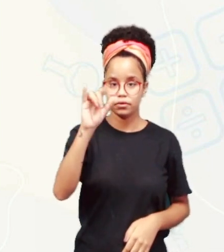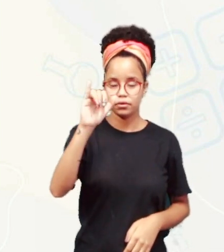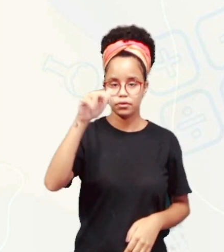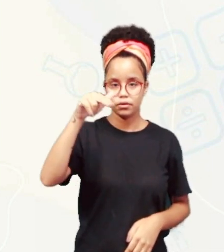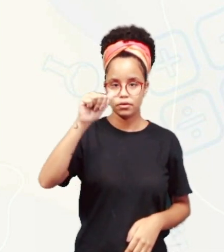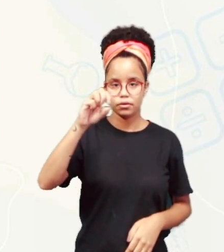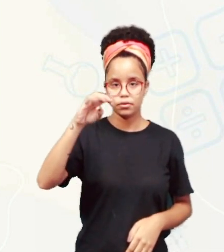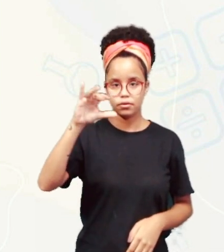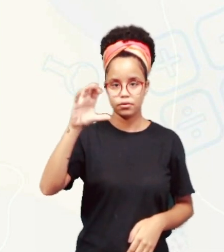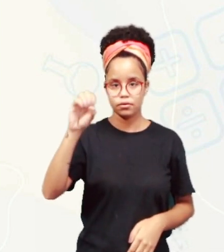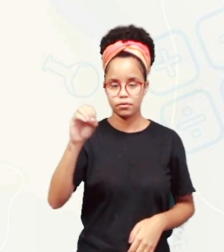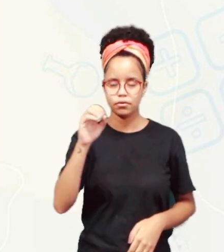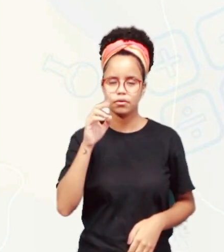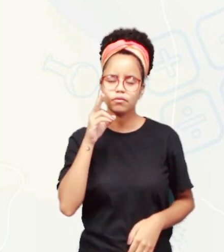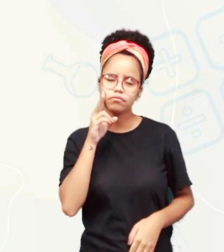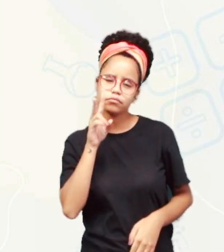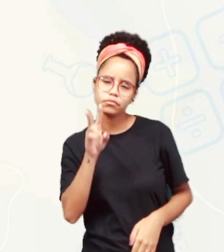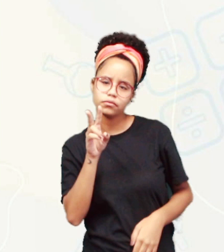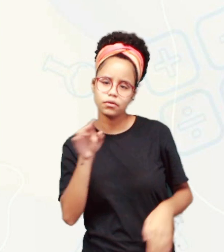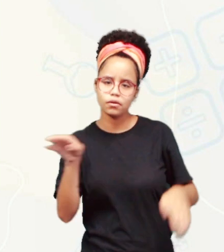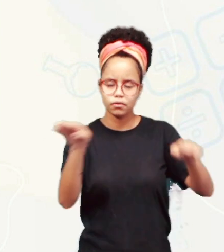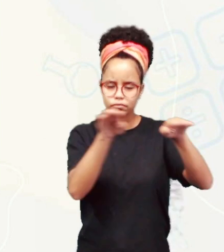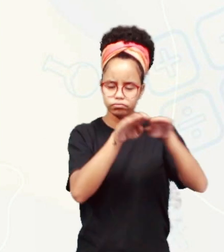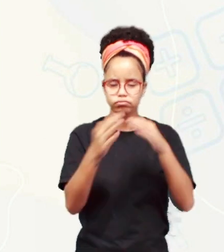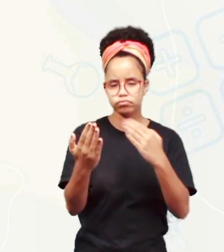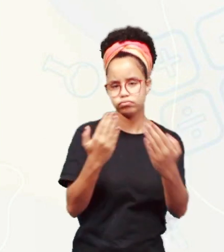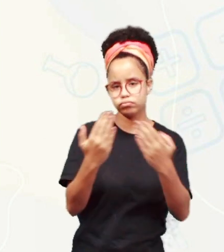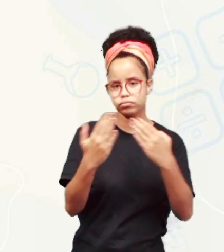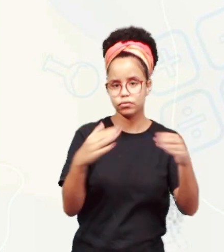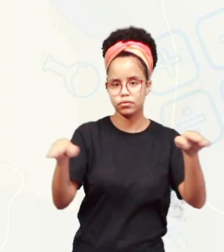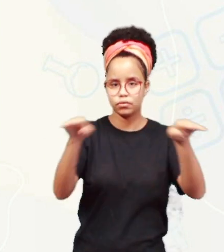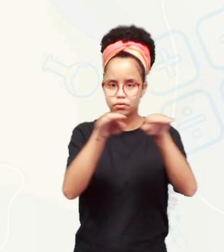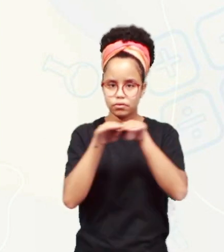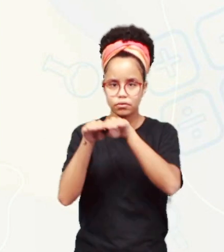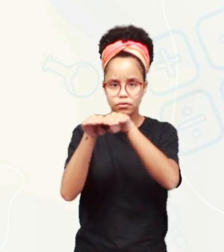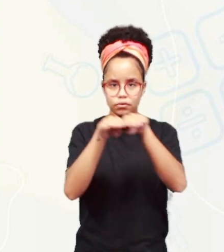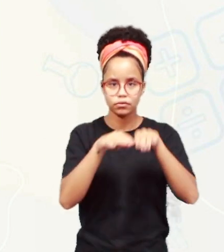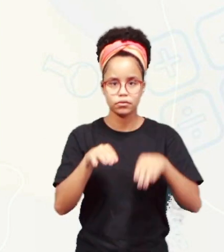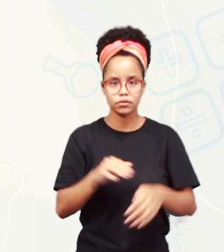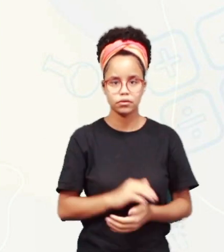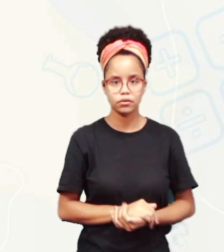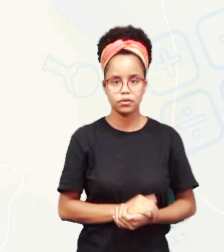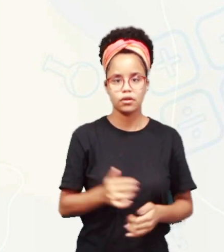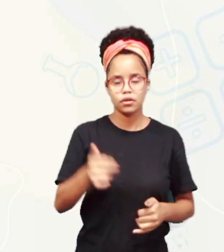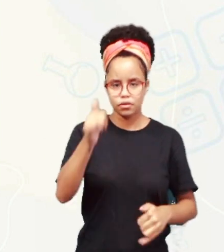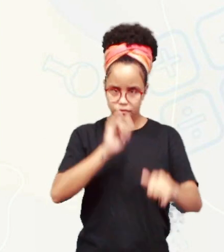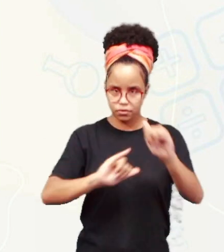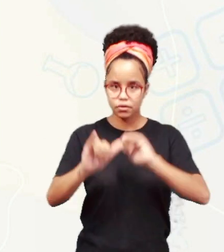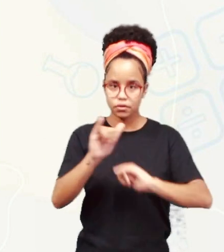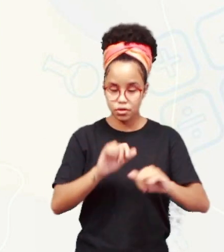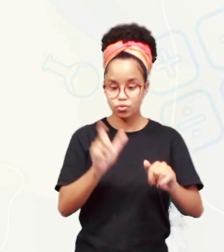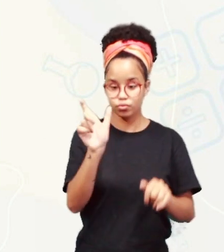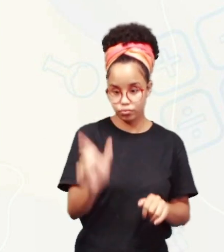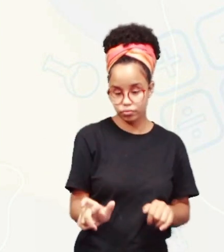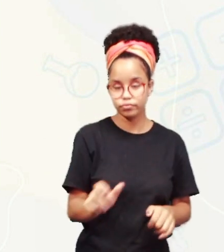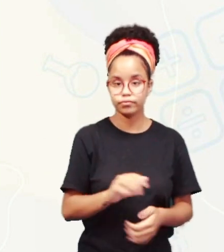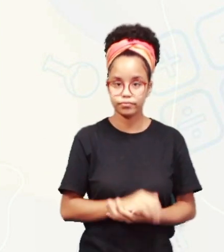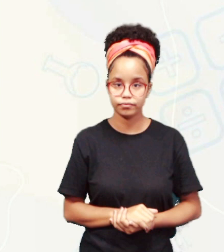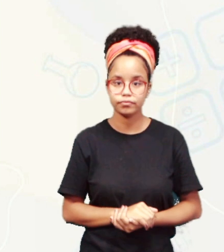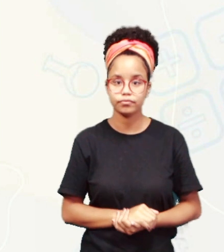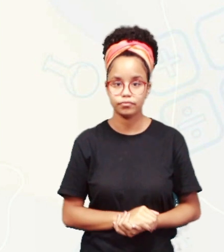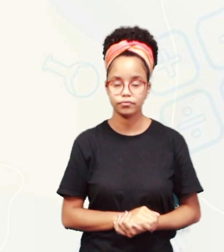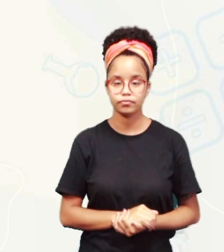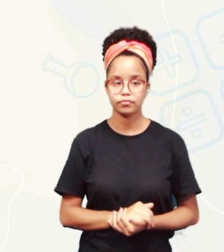essa relação entre o equilíbrio termodinâmico e as condições mecânicas químicas e térmicas